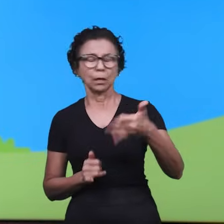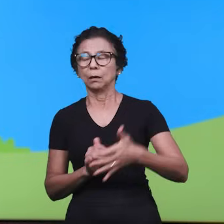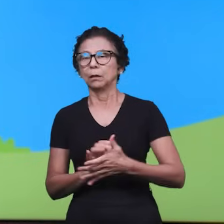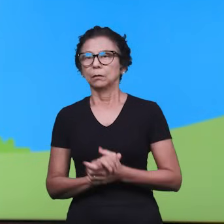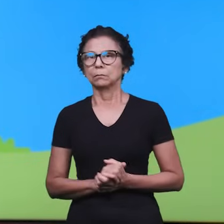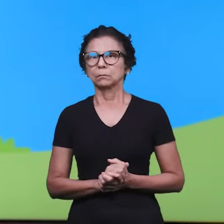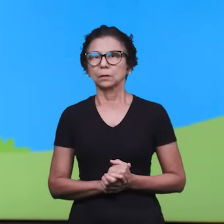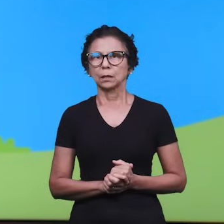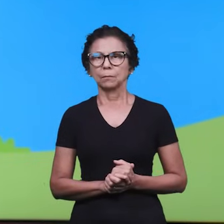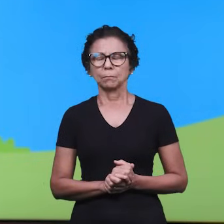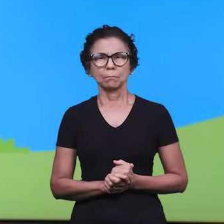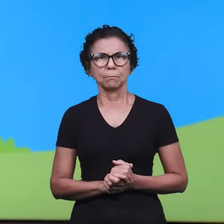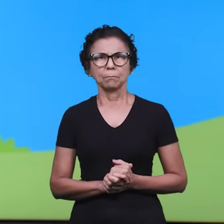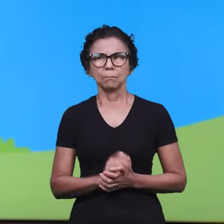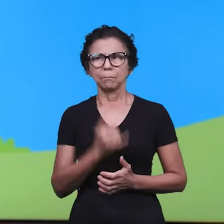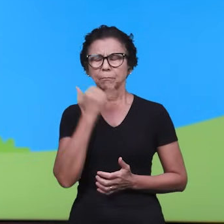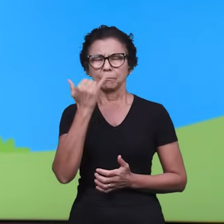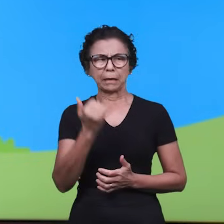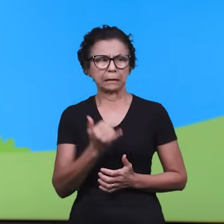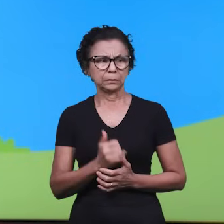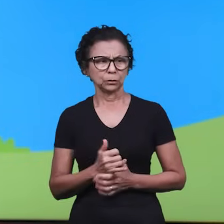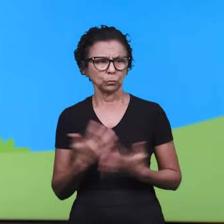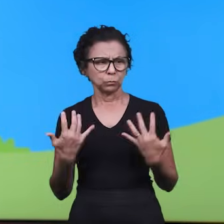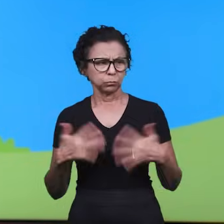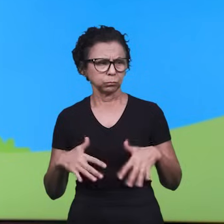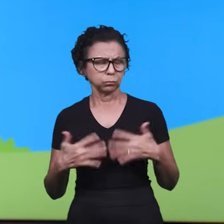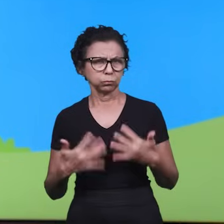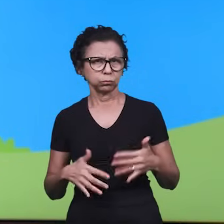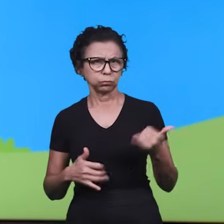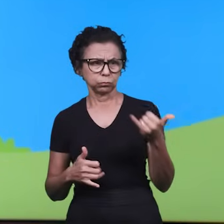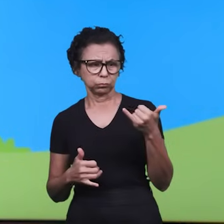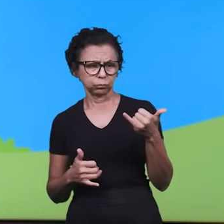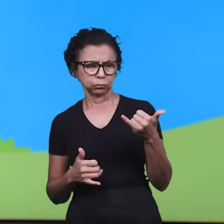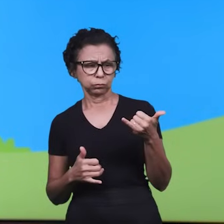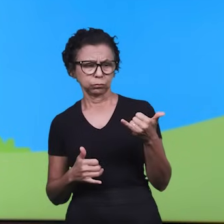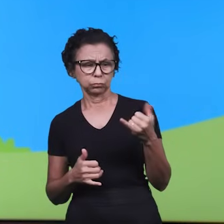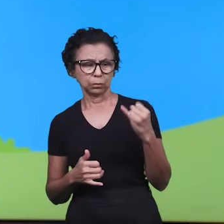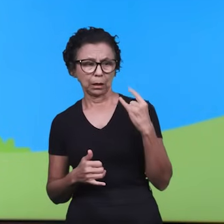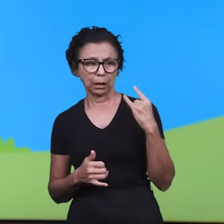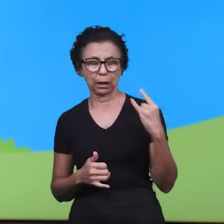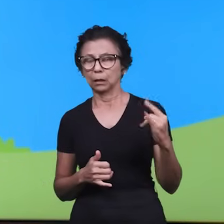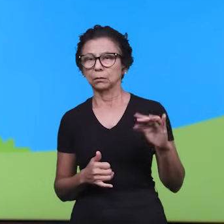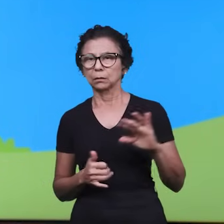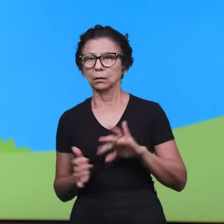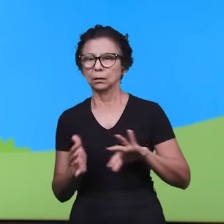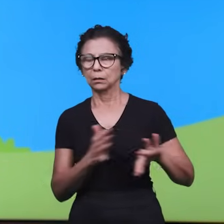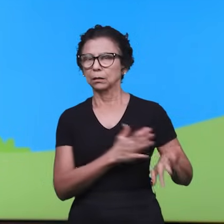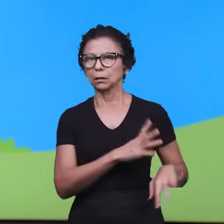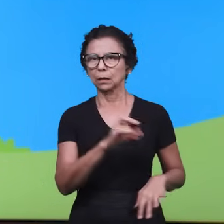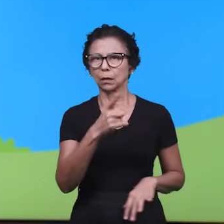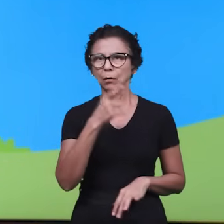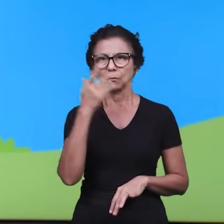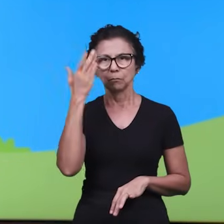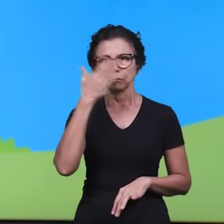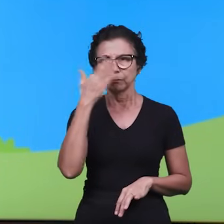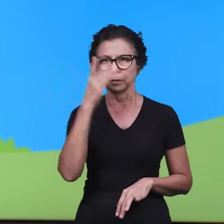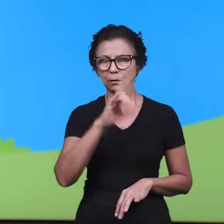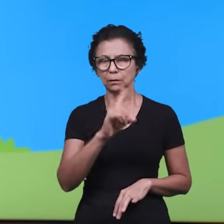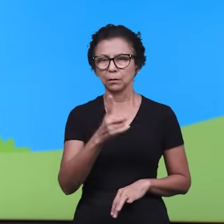inapropriado, a palavra de Deus nos ensina a ter cuidado com aquilo que nós vemos. Sabia? Está lá em